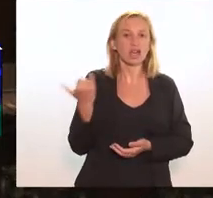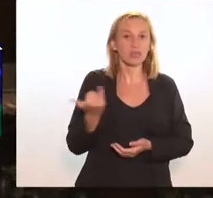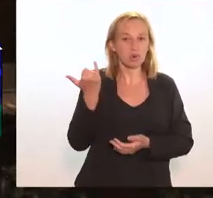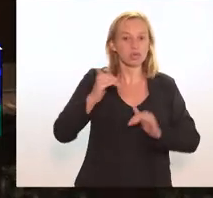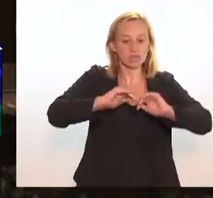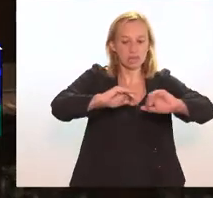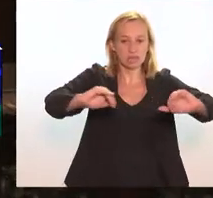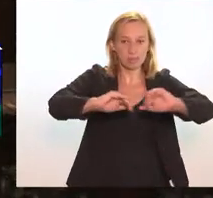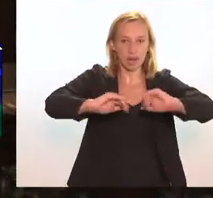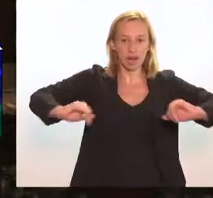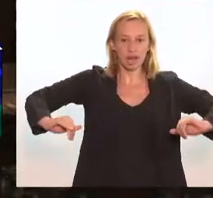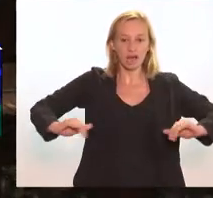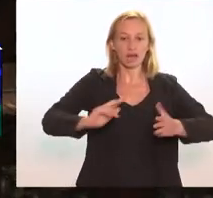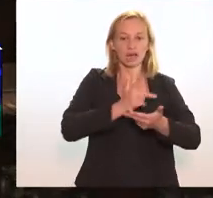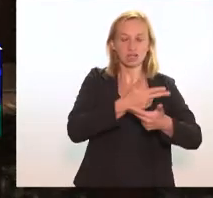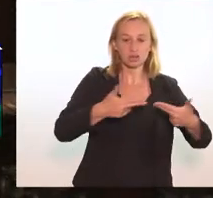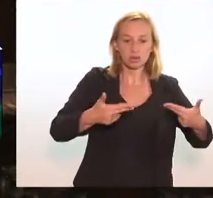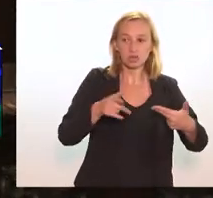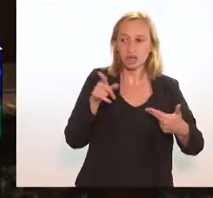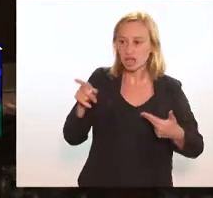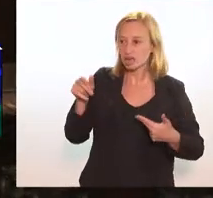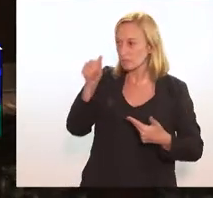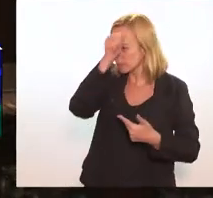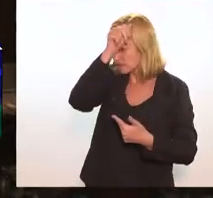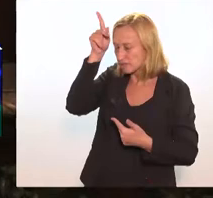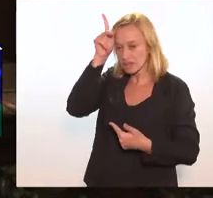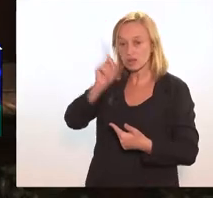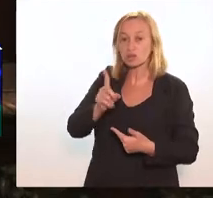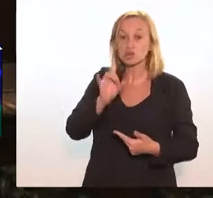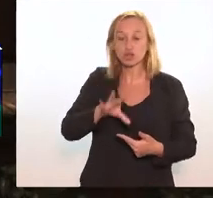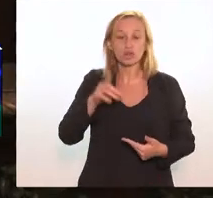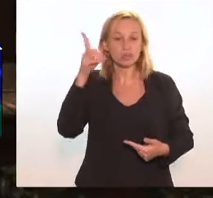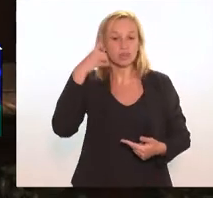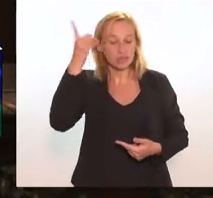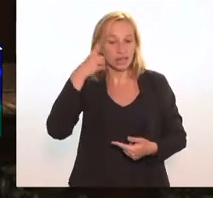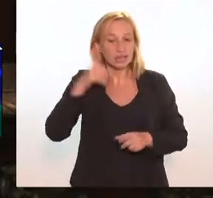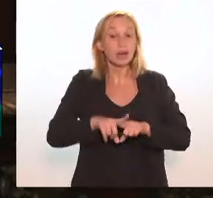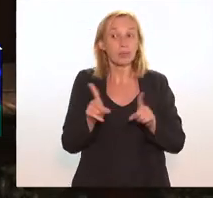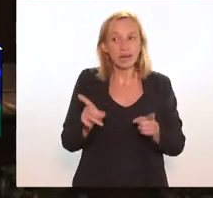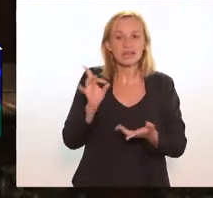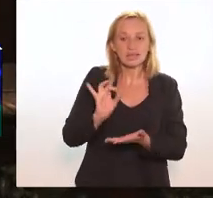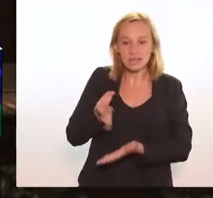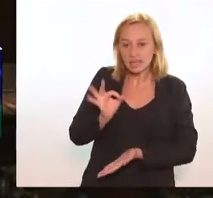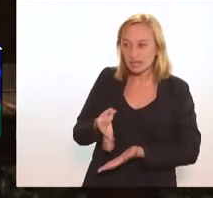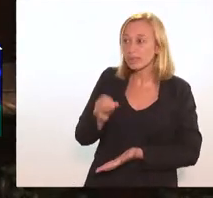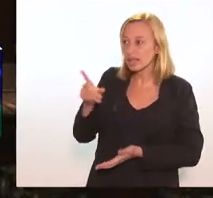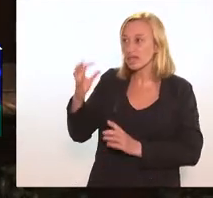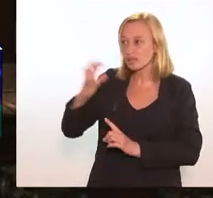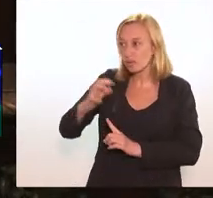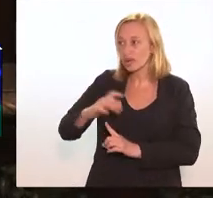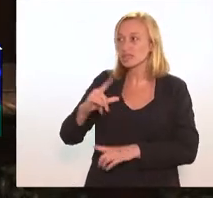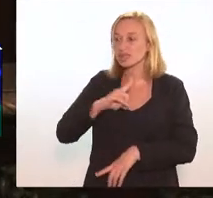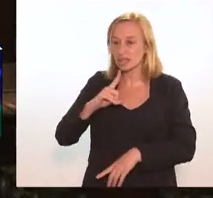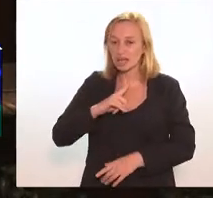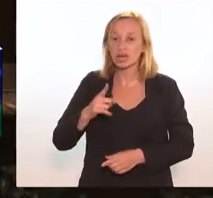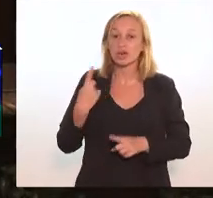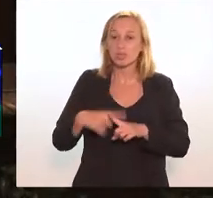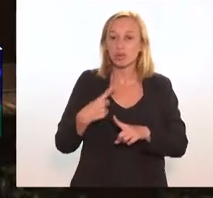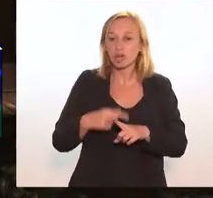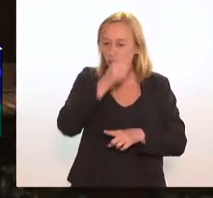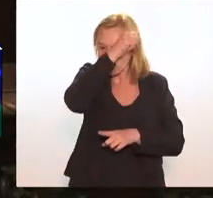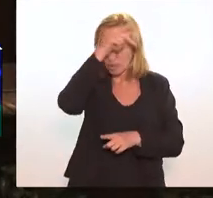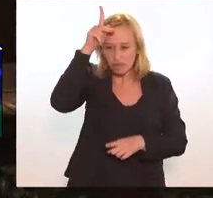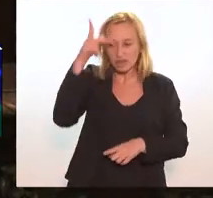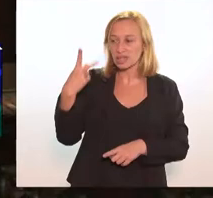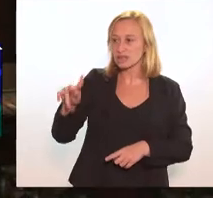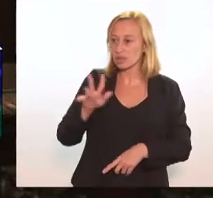separar as coisas. Rosenberg não é prefeito, ele é deputado, mas evidentemente que tem uma grande influência, tendo em vista que o prefeito é